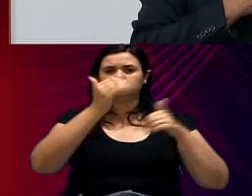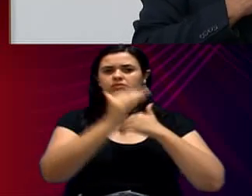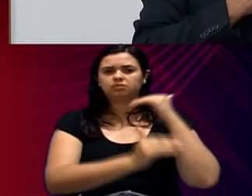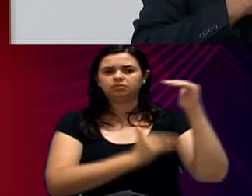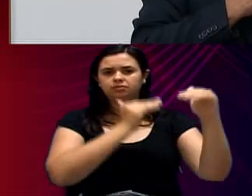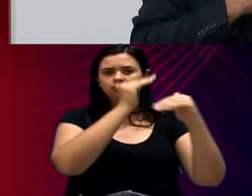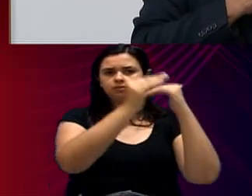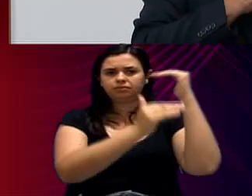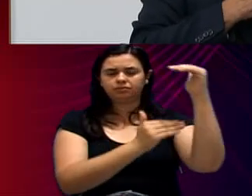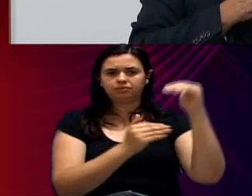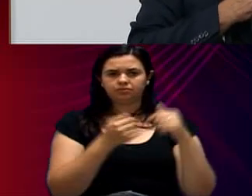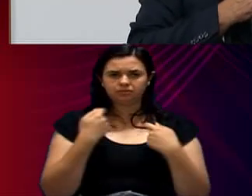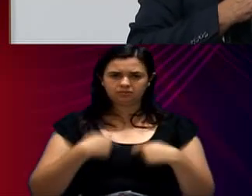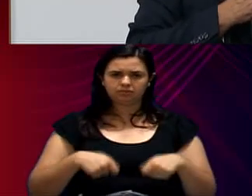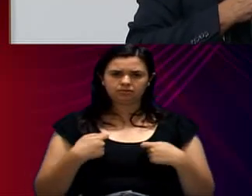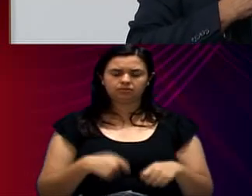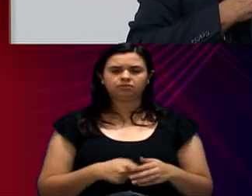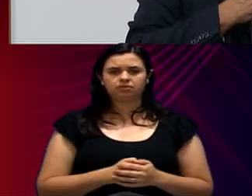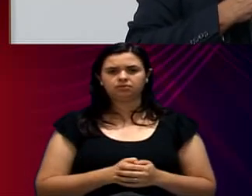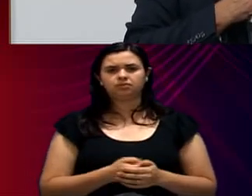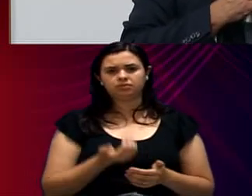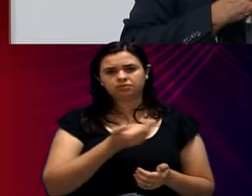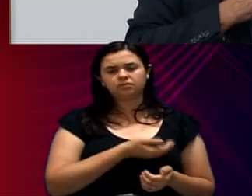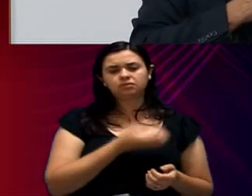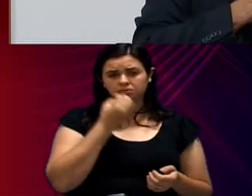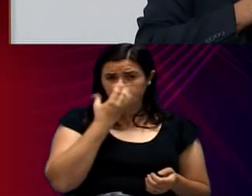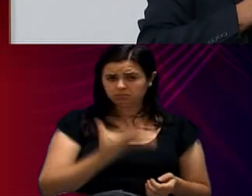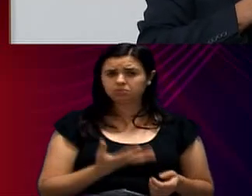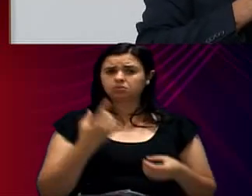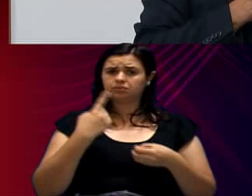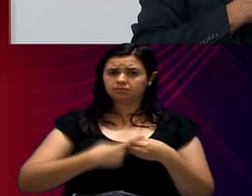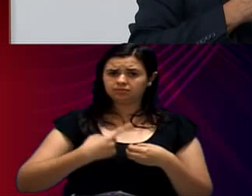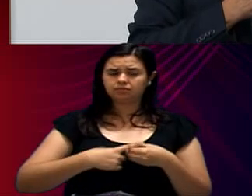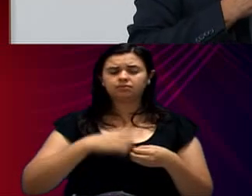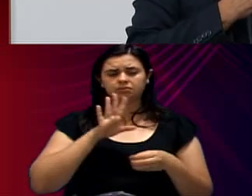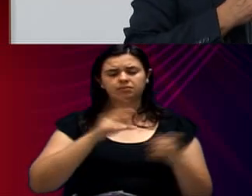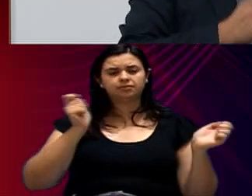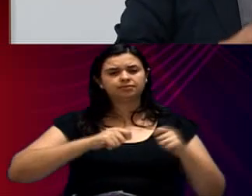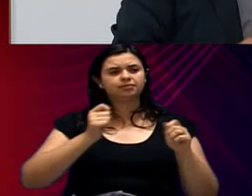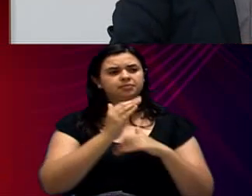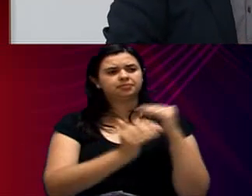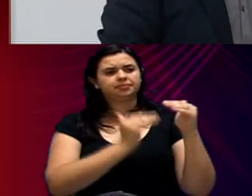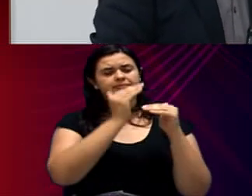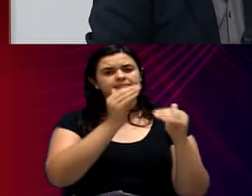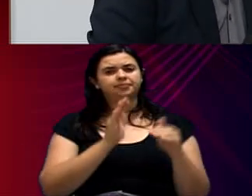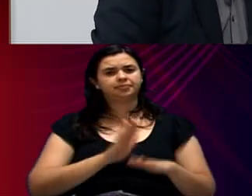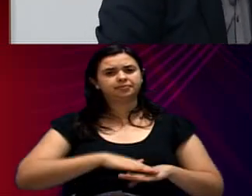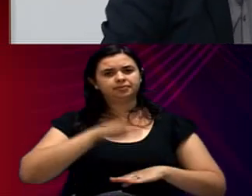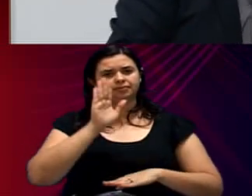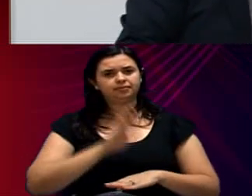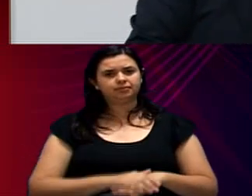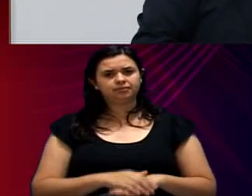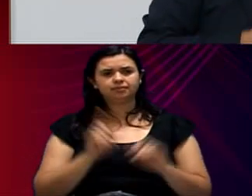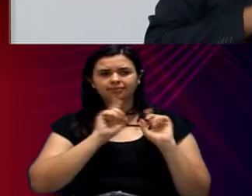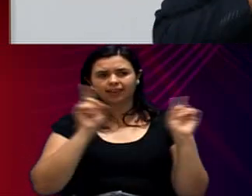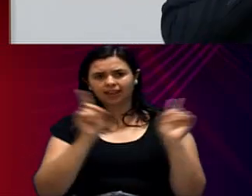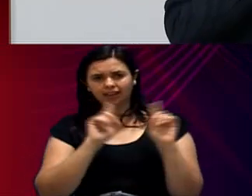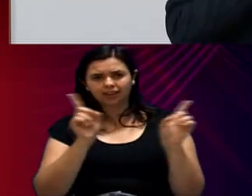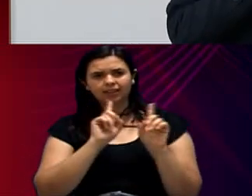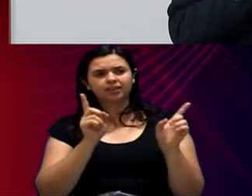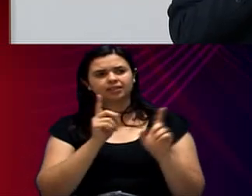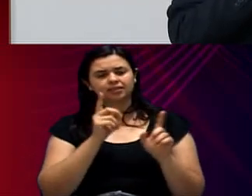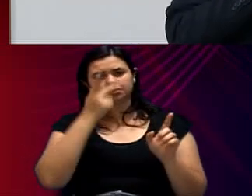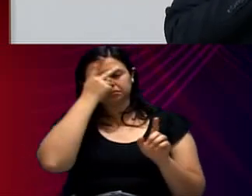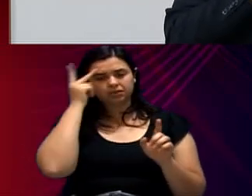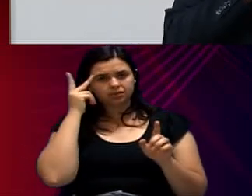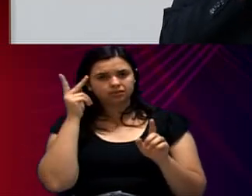melhorar. É uma das melhores cidades para se viver? É. E o Manga está fazendo um grande trabalho. Eu torço para ele. E o pessoal só reclama quem trabalha, né, Miranda? Quem não tem nada a fazer... Ele acorda às